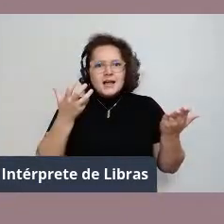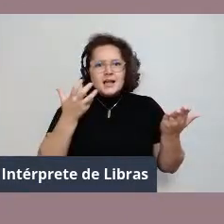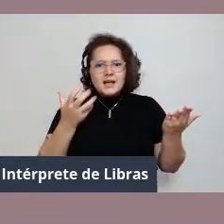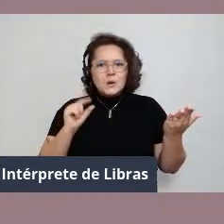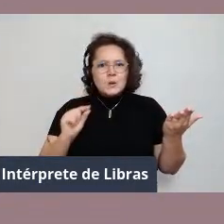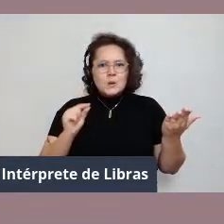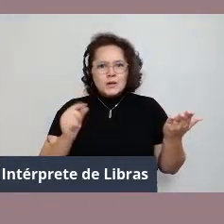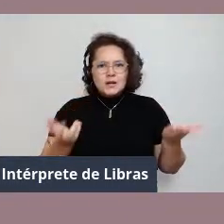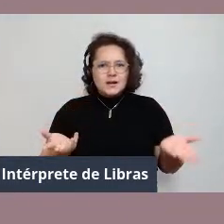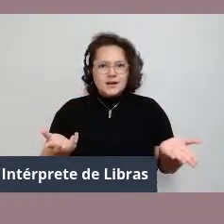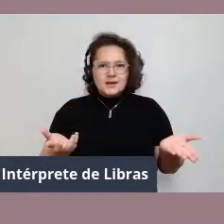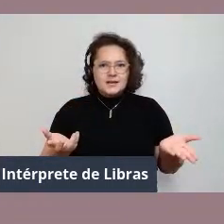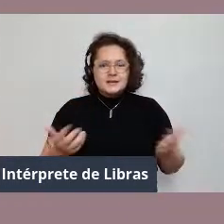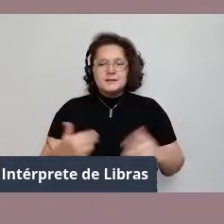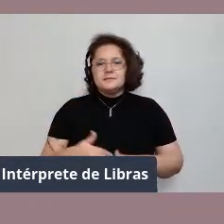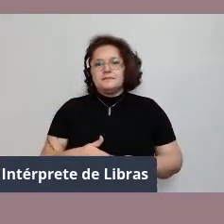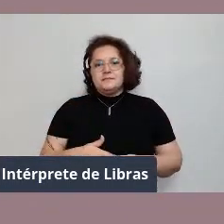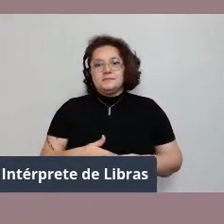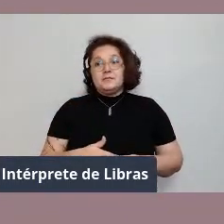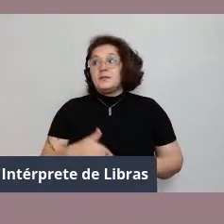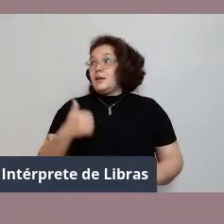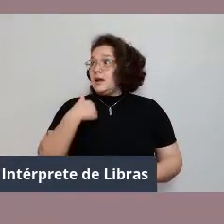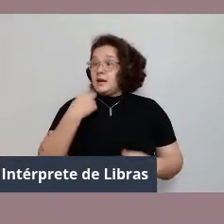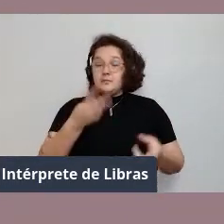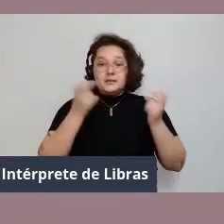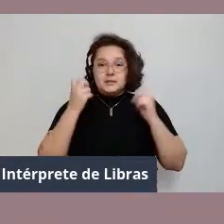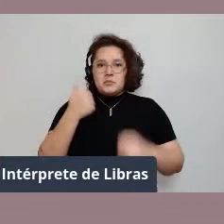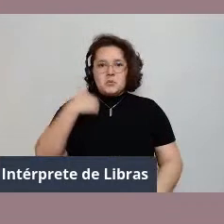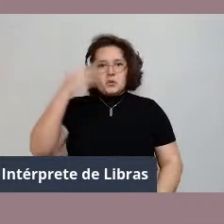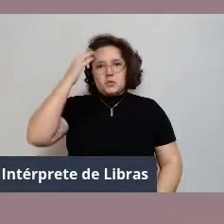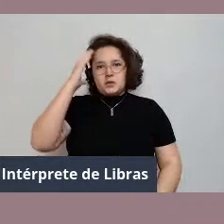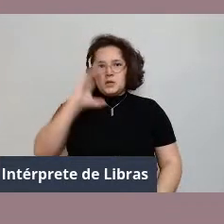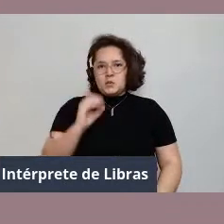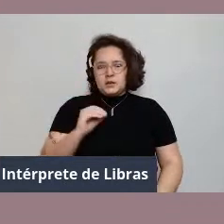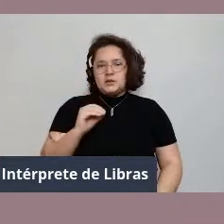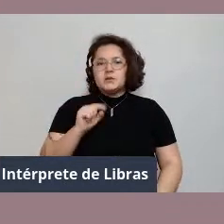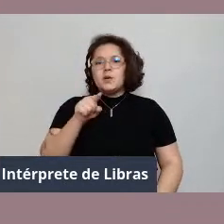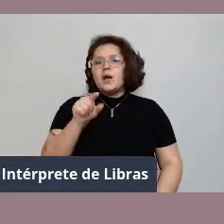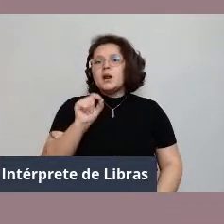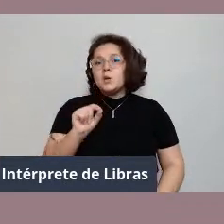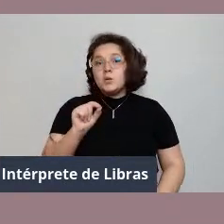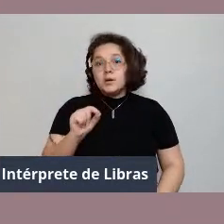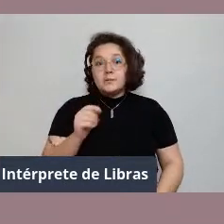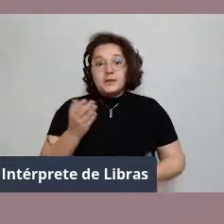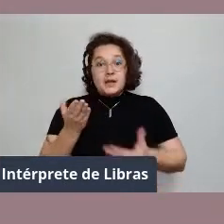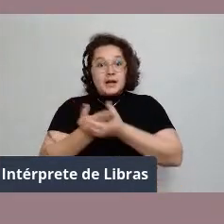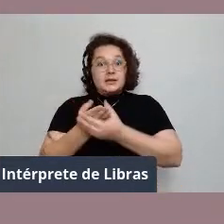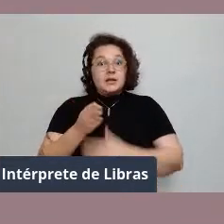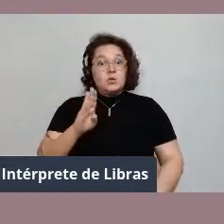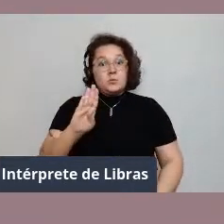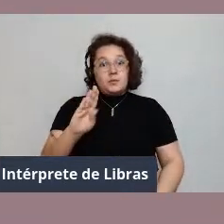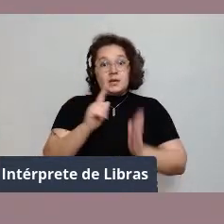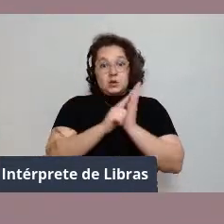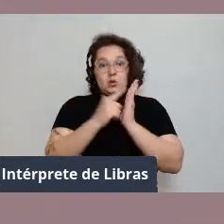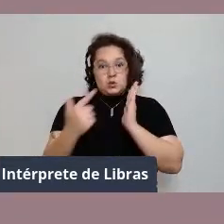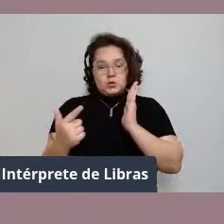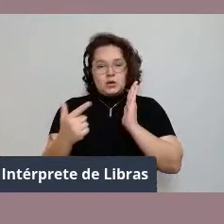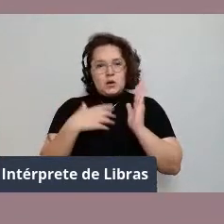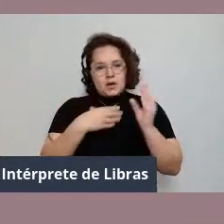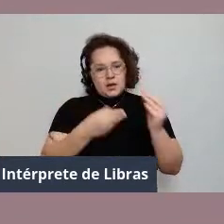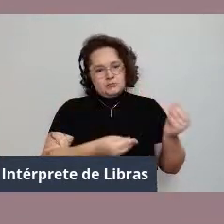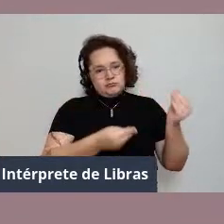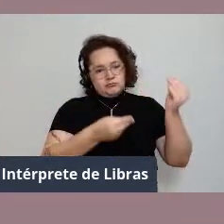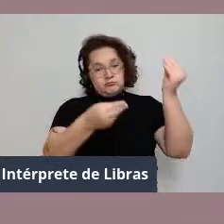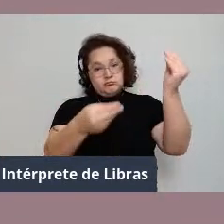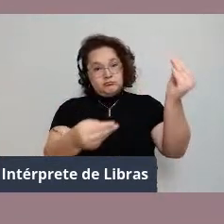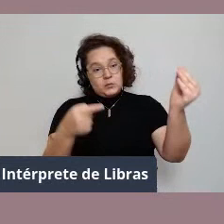mim. Vendo que eu não entendia, me passou o caderno B do jornal daquela manhã, dobrado, exibindo a